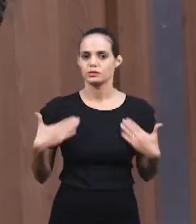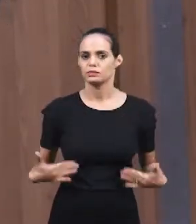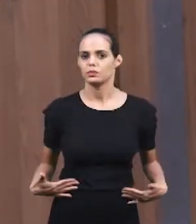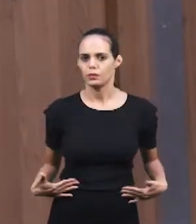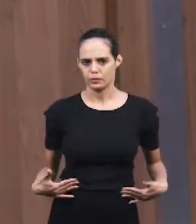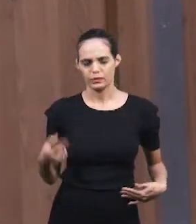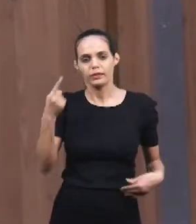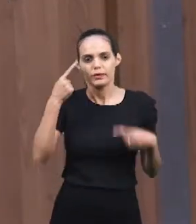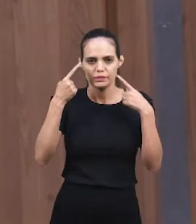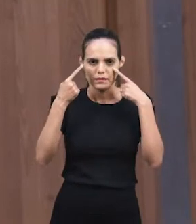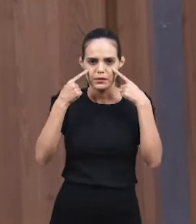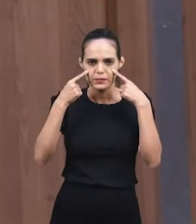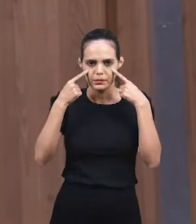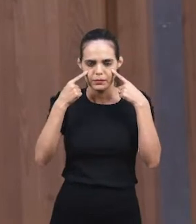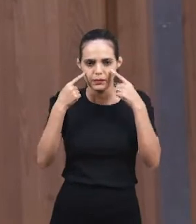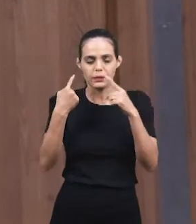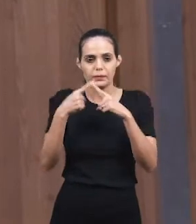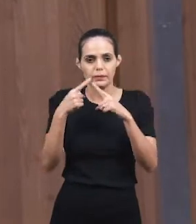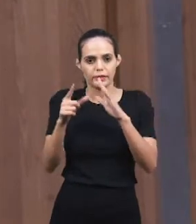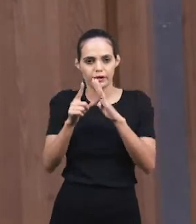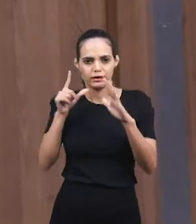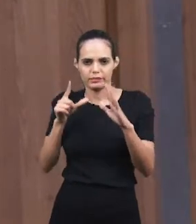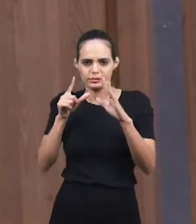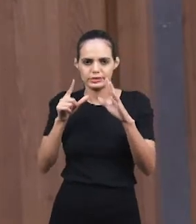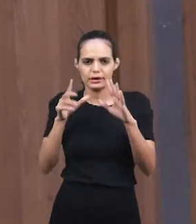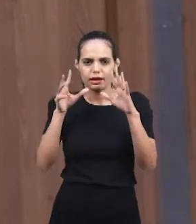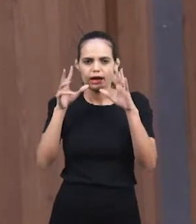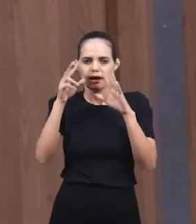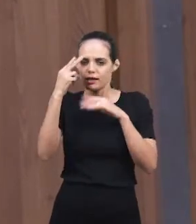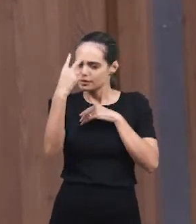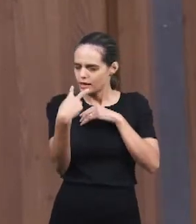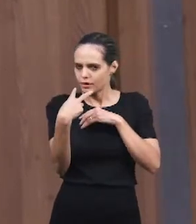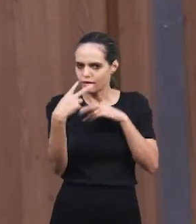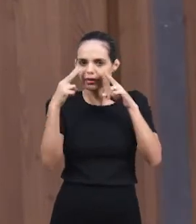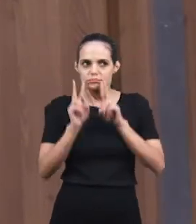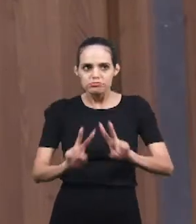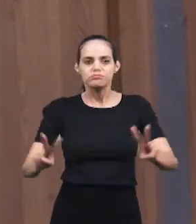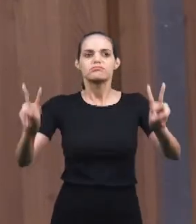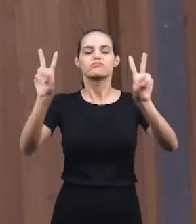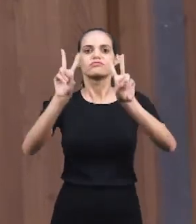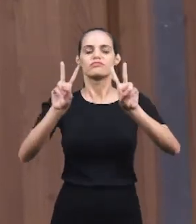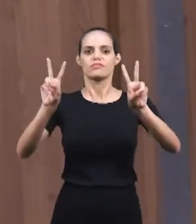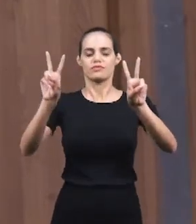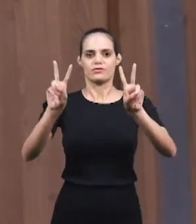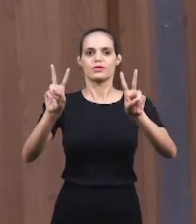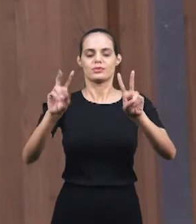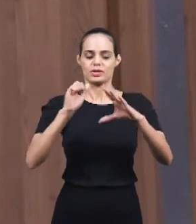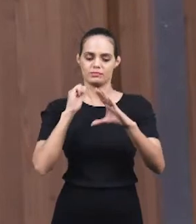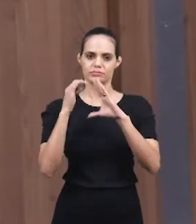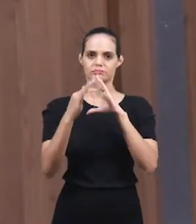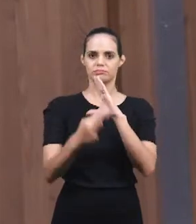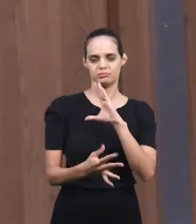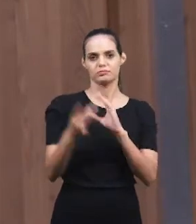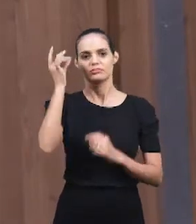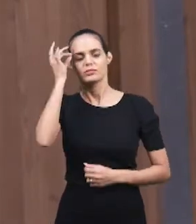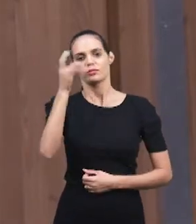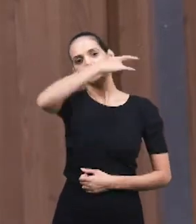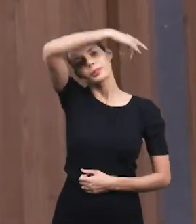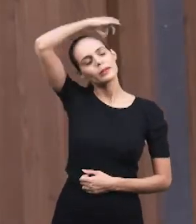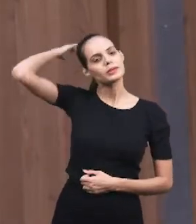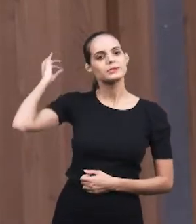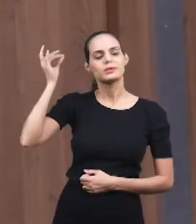e porque ele vivia na escuridão, que era o pecado. Esse é o aspecto espiritual. Passou a caminhar na luz, que é